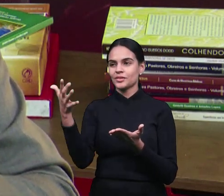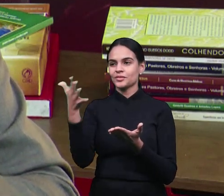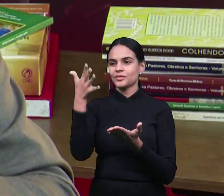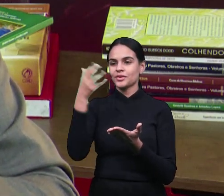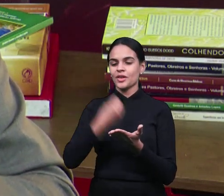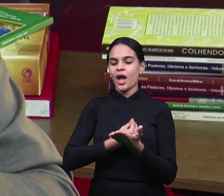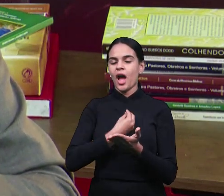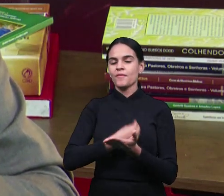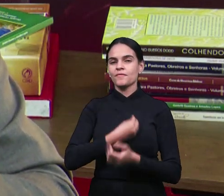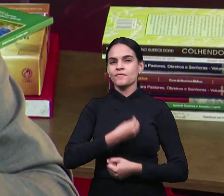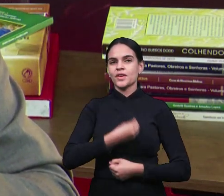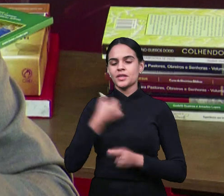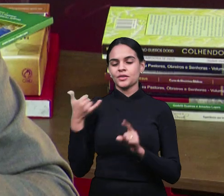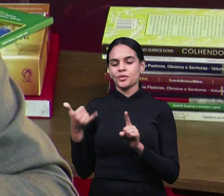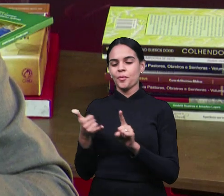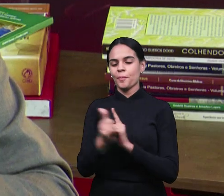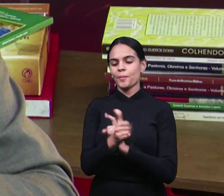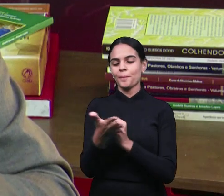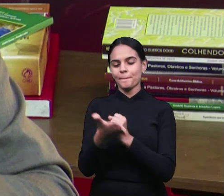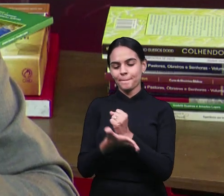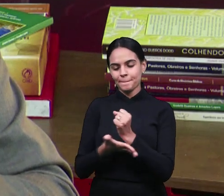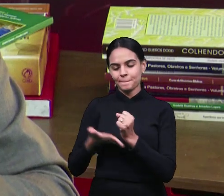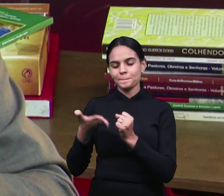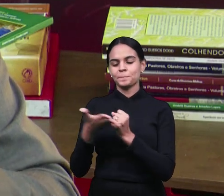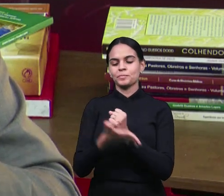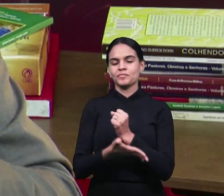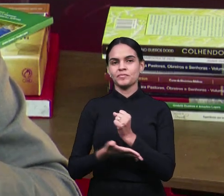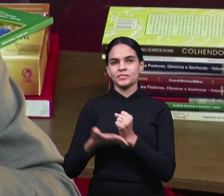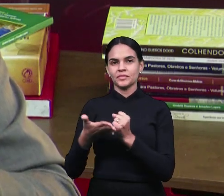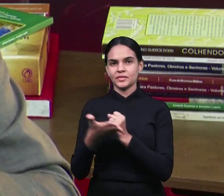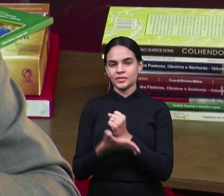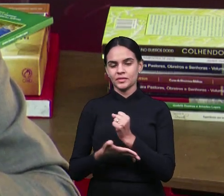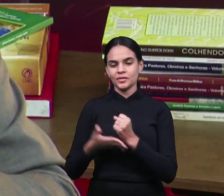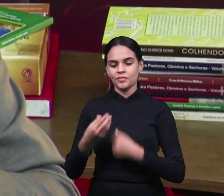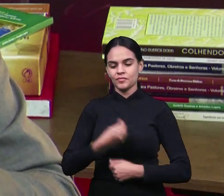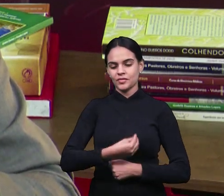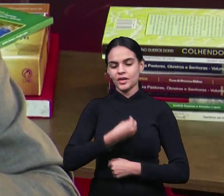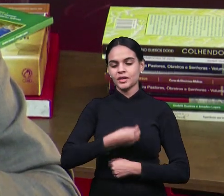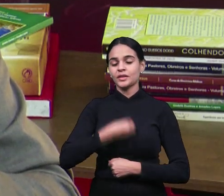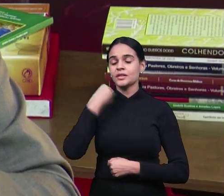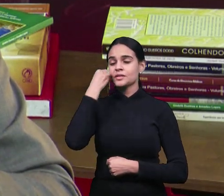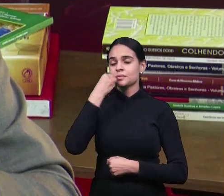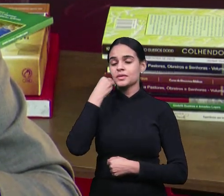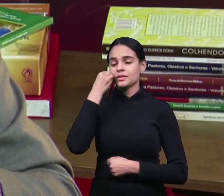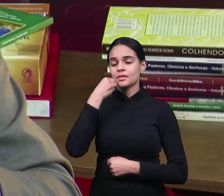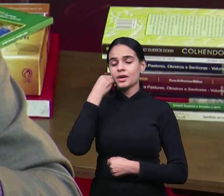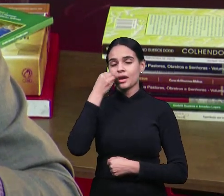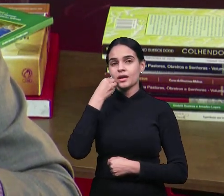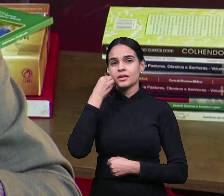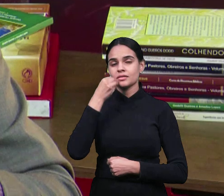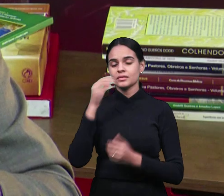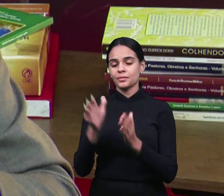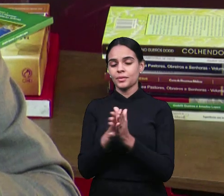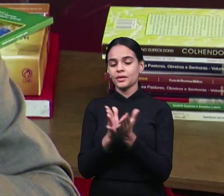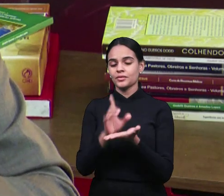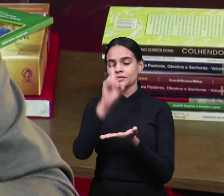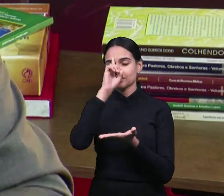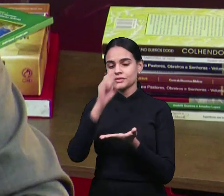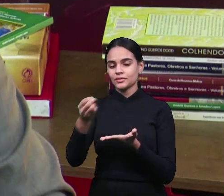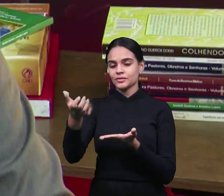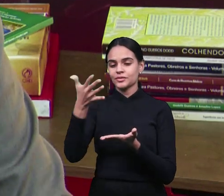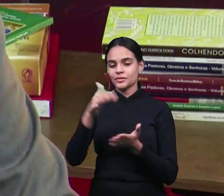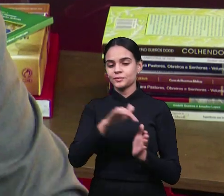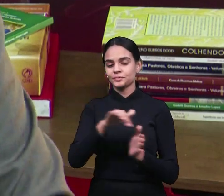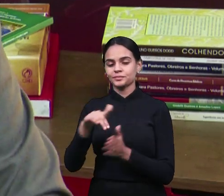viver o profético, né? Viver a Bíblia além da letra, né? Entender todo esse projeto. Eu gostaria que colocasse um